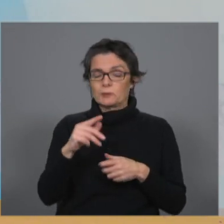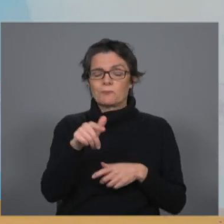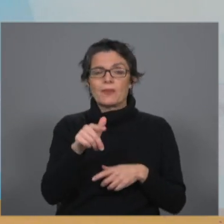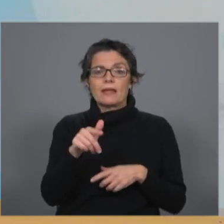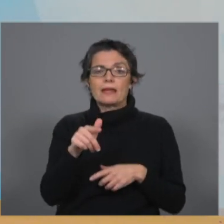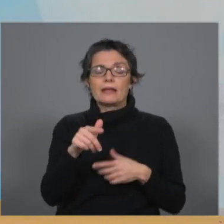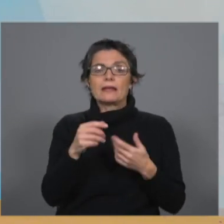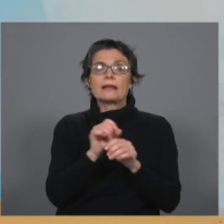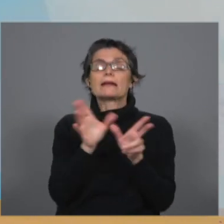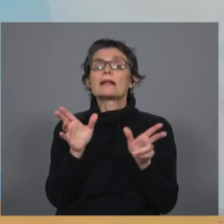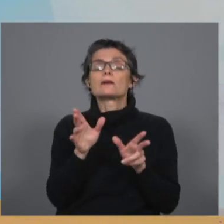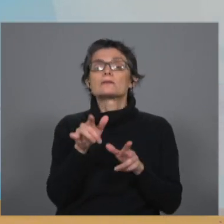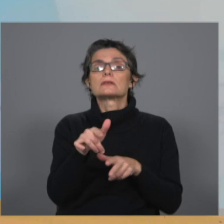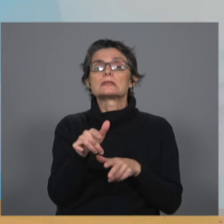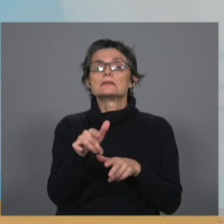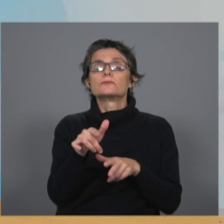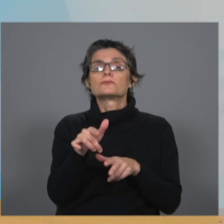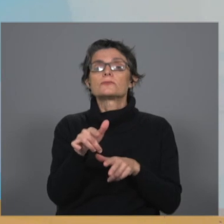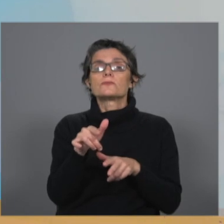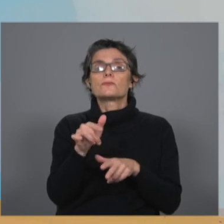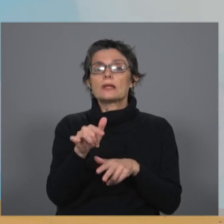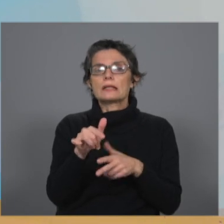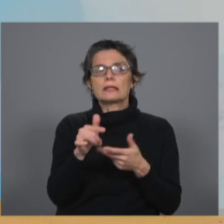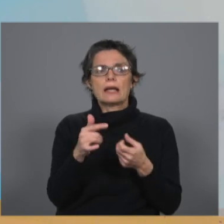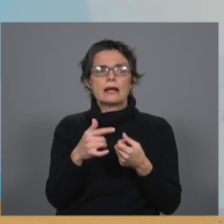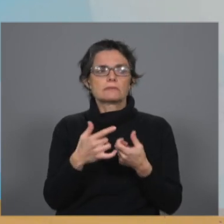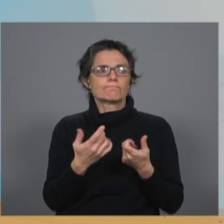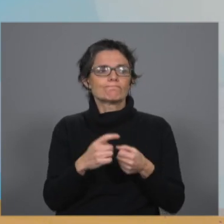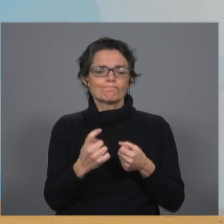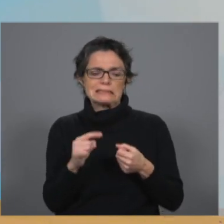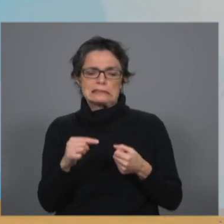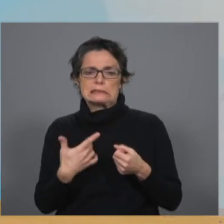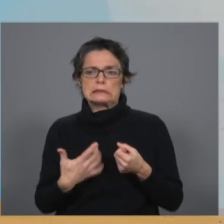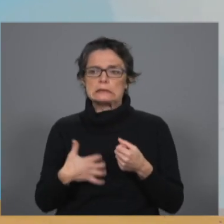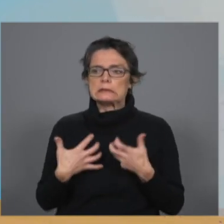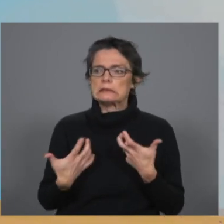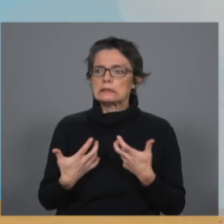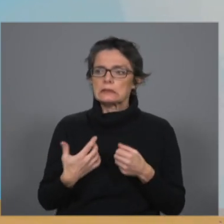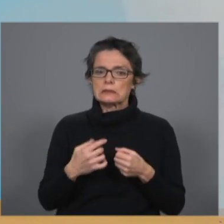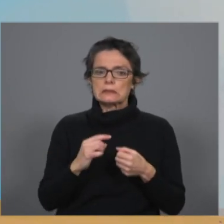receio de mais situações de divisão, ou paradoxalmente